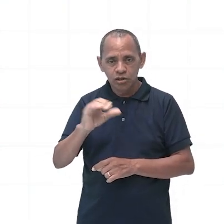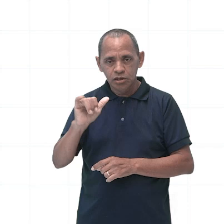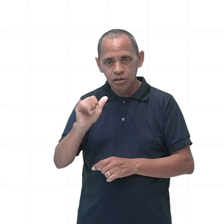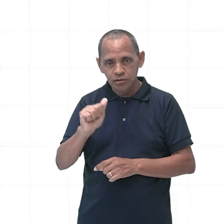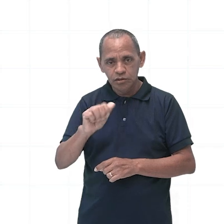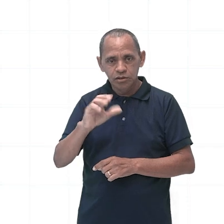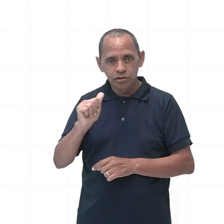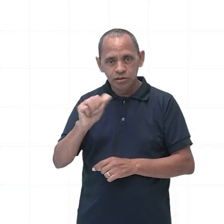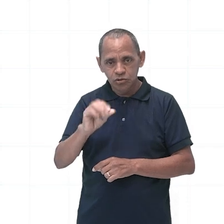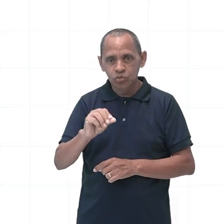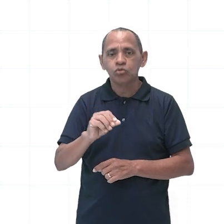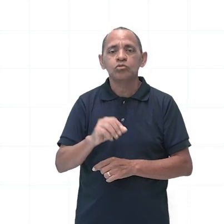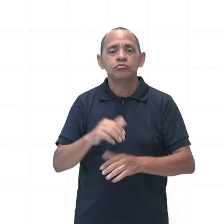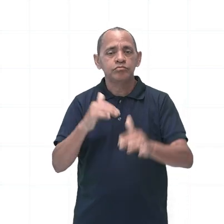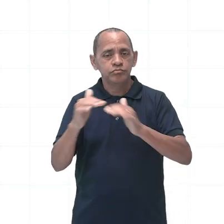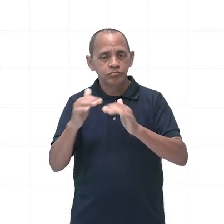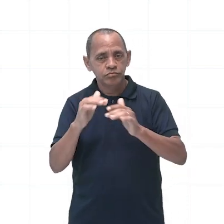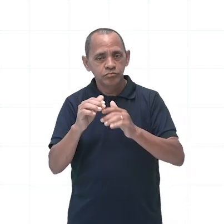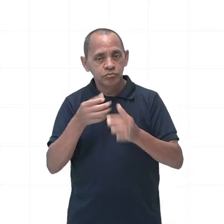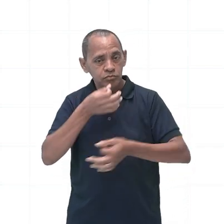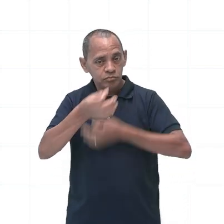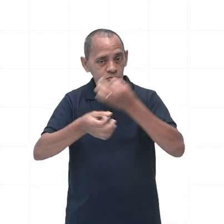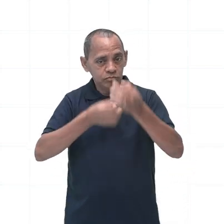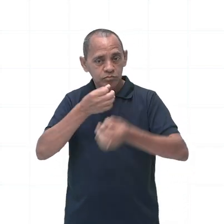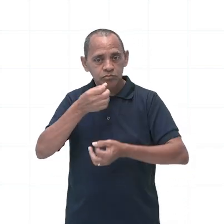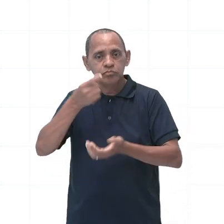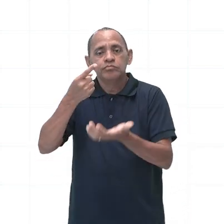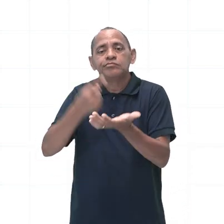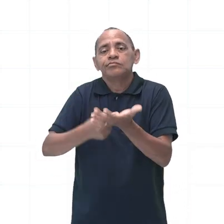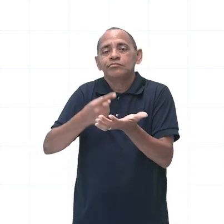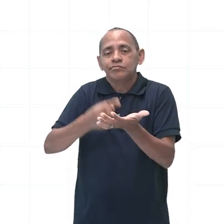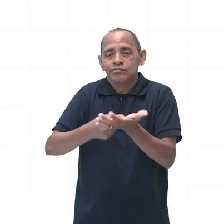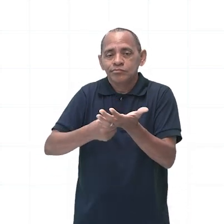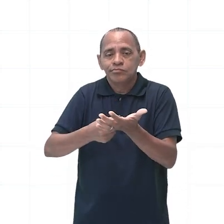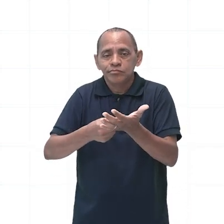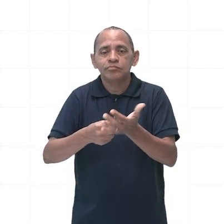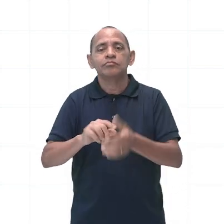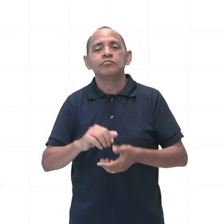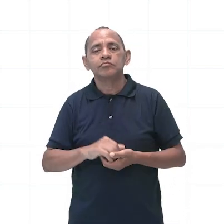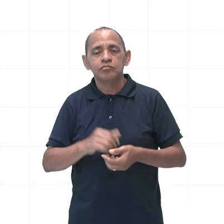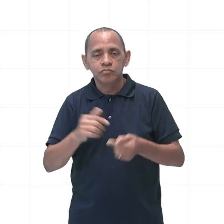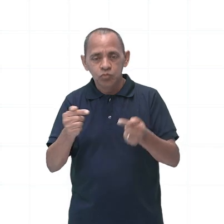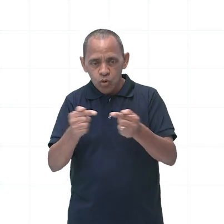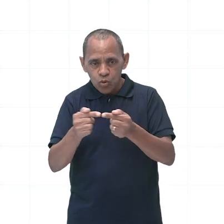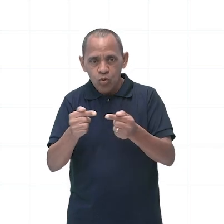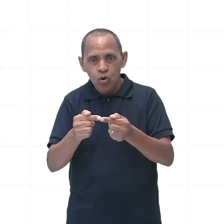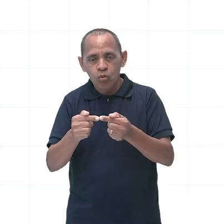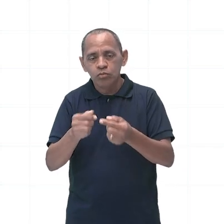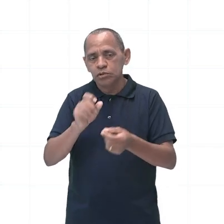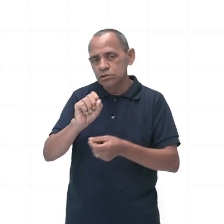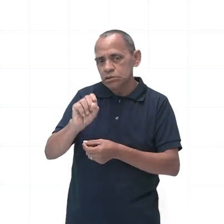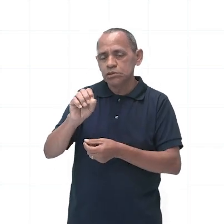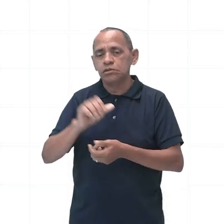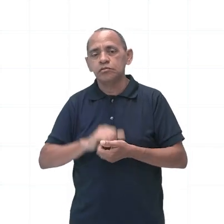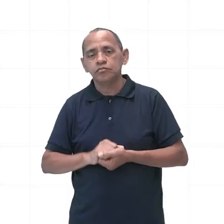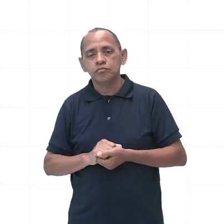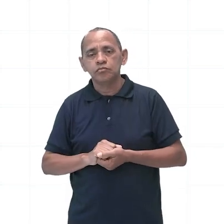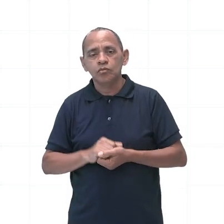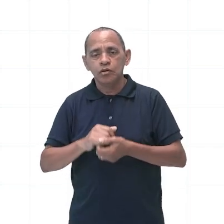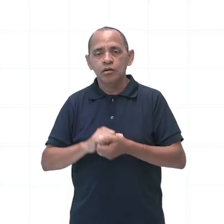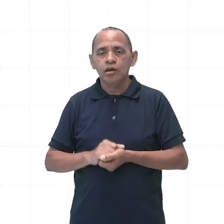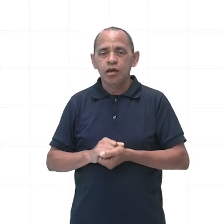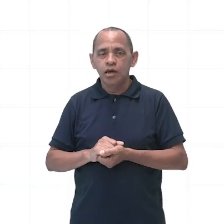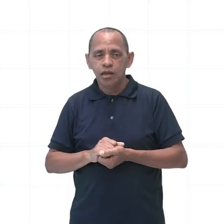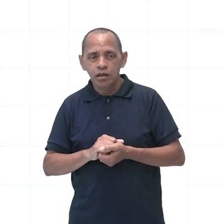O movimento argumentativo de negociação ocorre quando alguém relativiza os posicionamentos